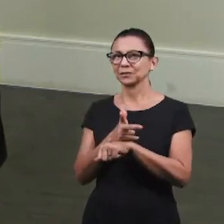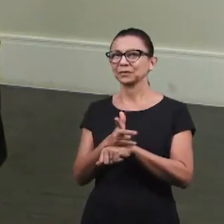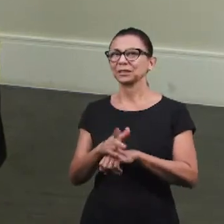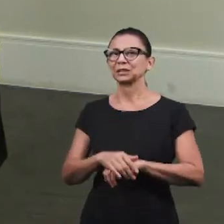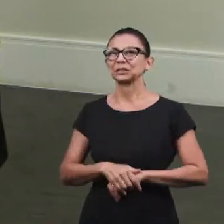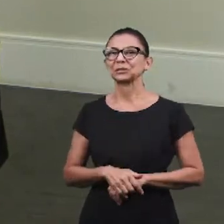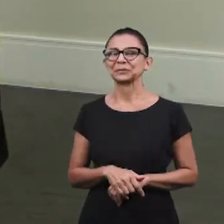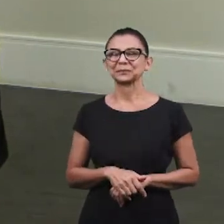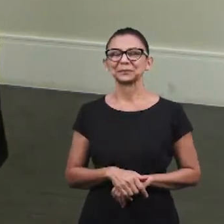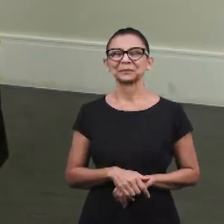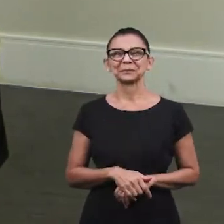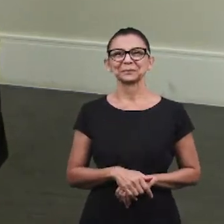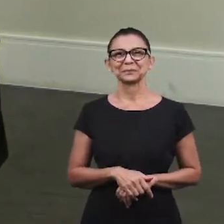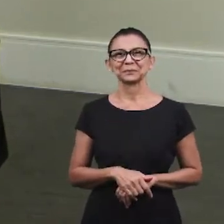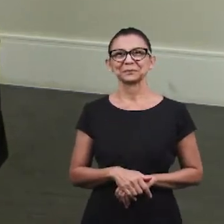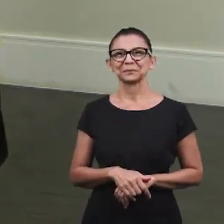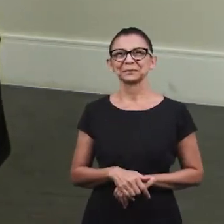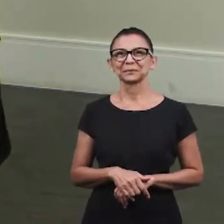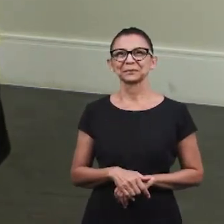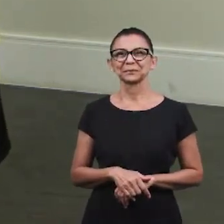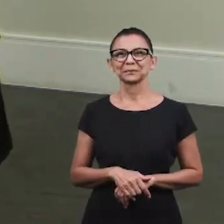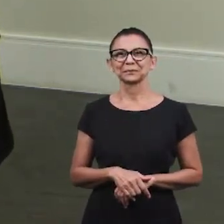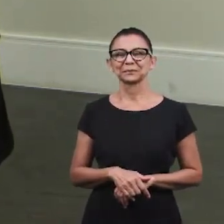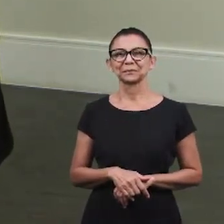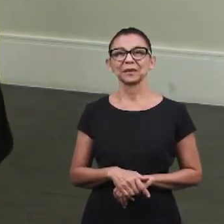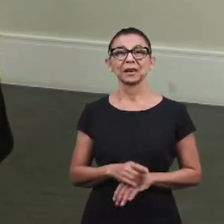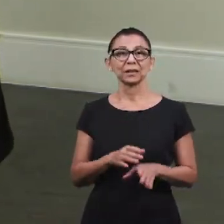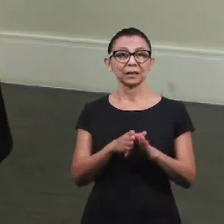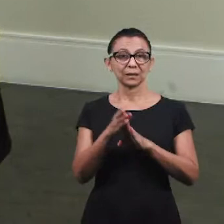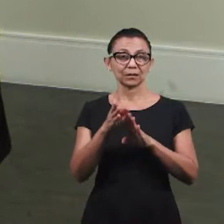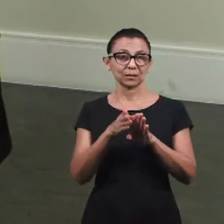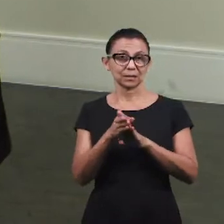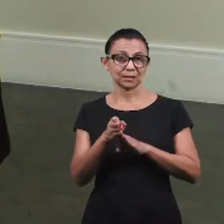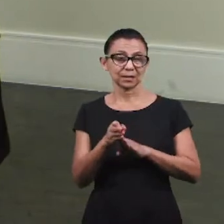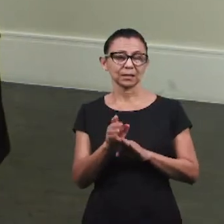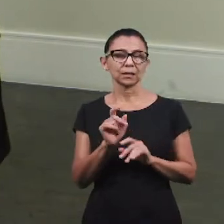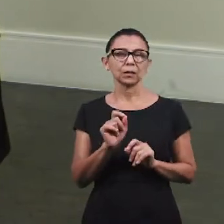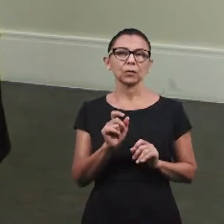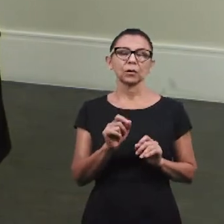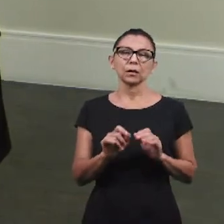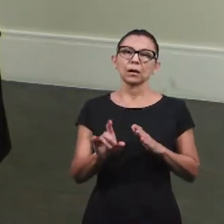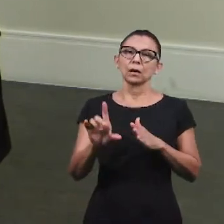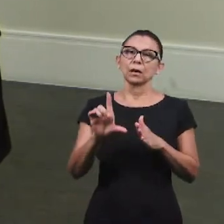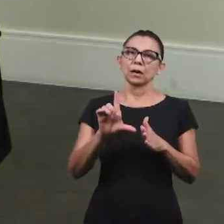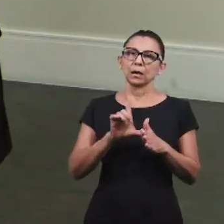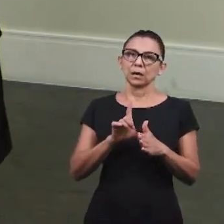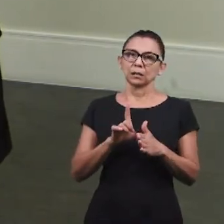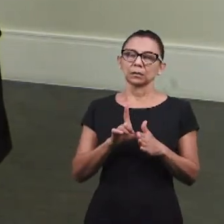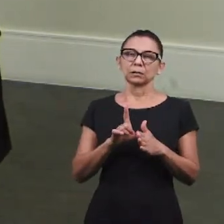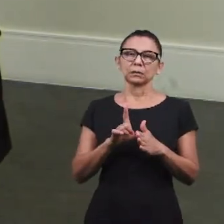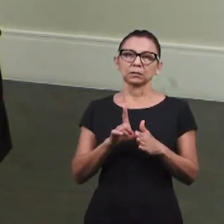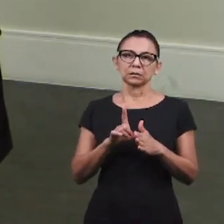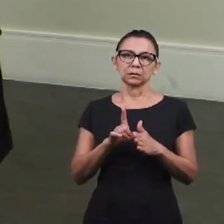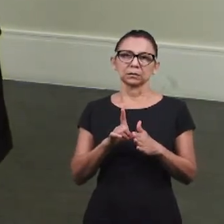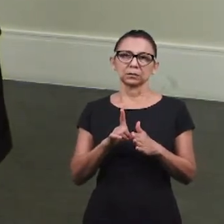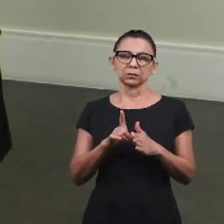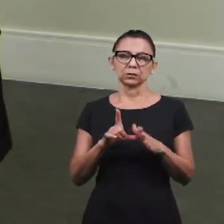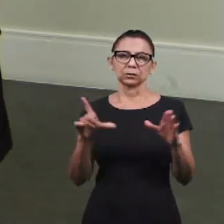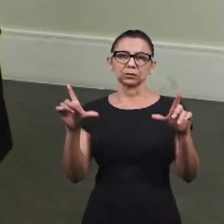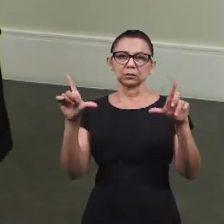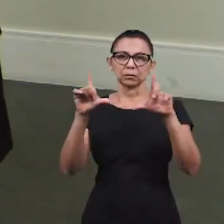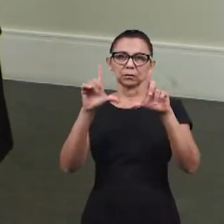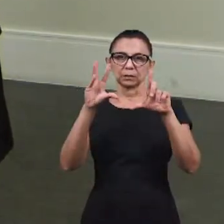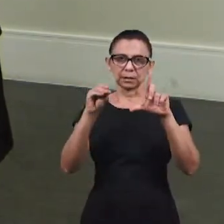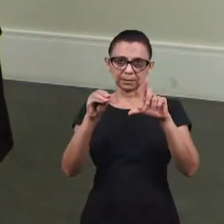vai poder ver a sua participação. Muito bem. Agora, recomendo que antes de você desligar, você